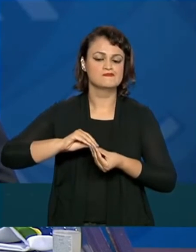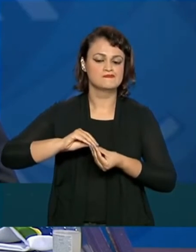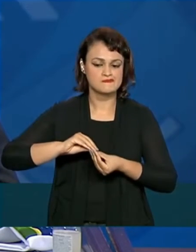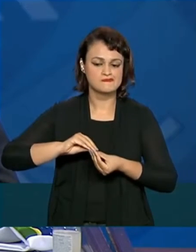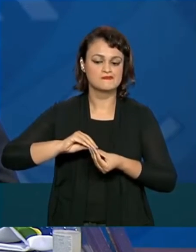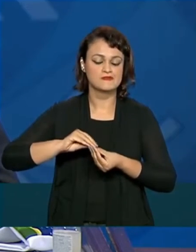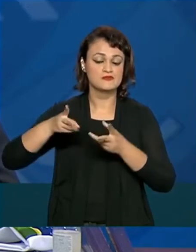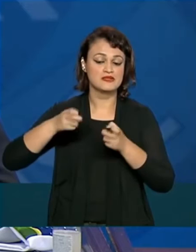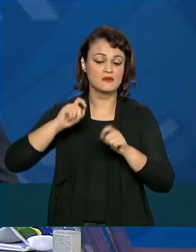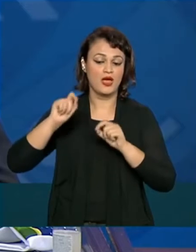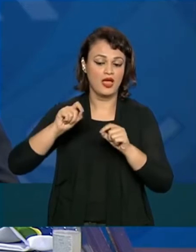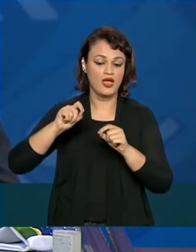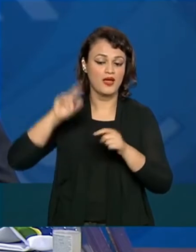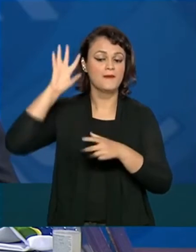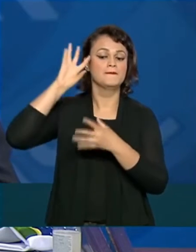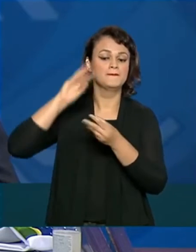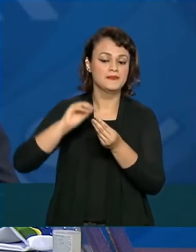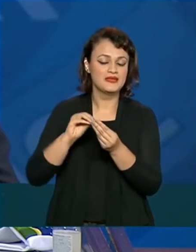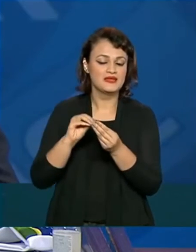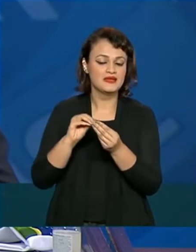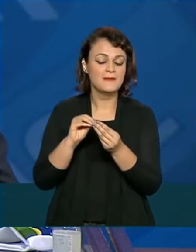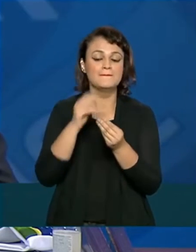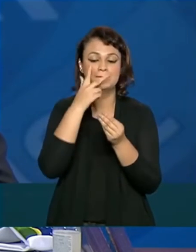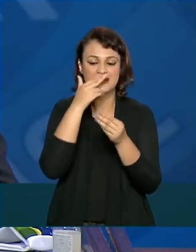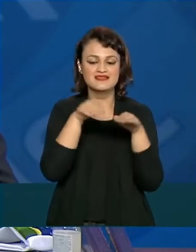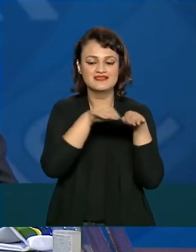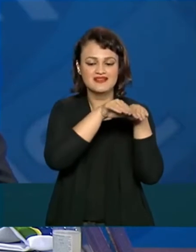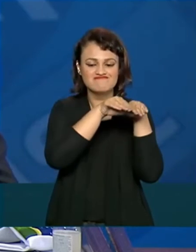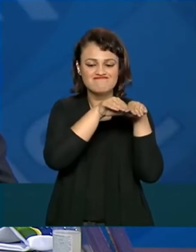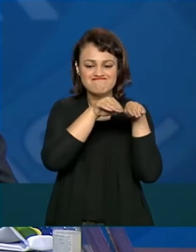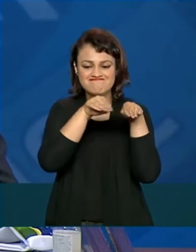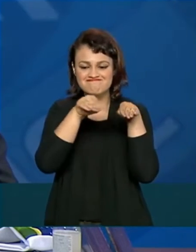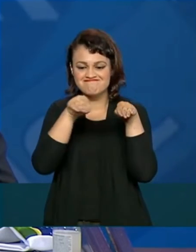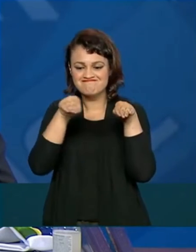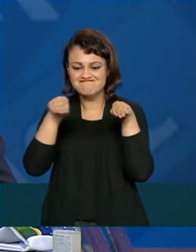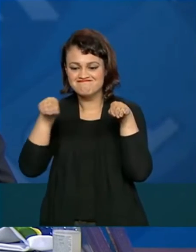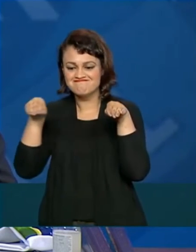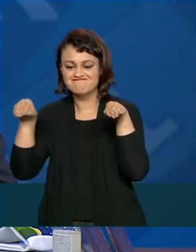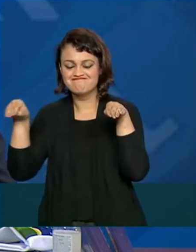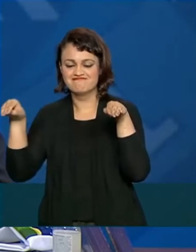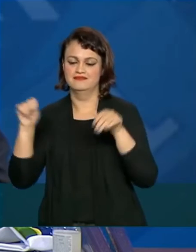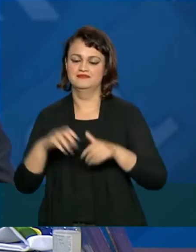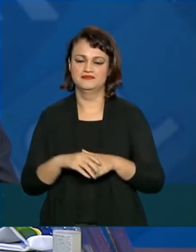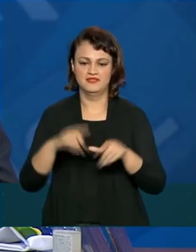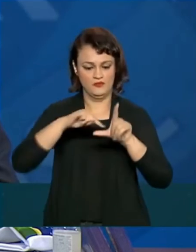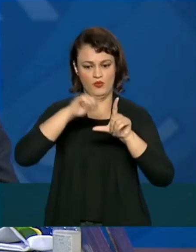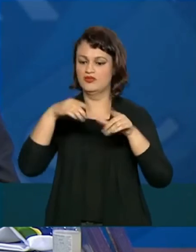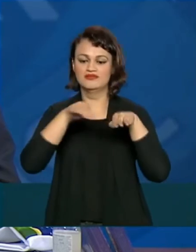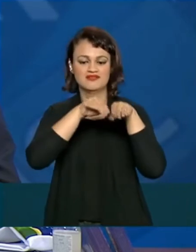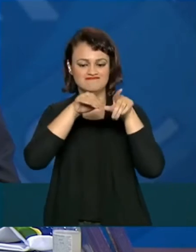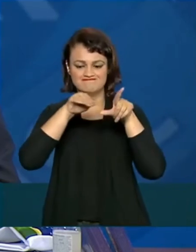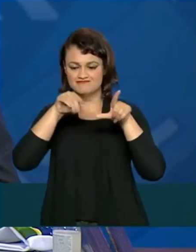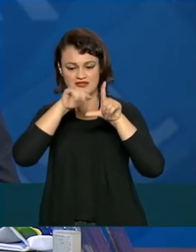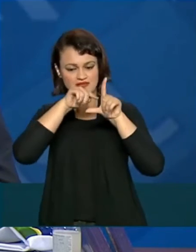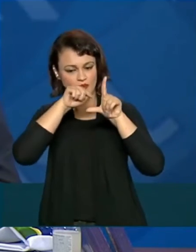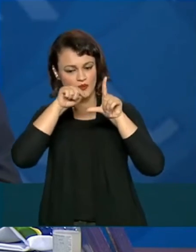estejamos chegando em uma estabilização dos casos, né? Então, isso nos